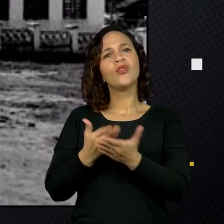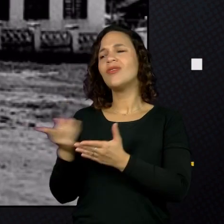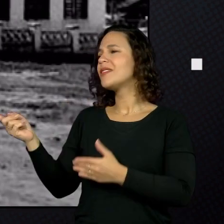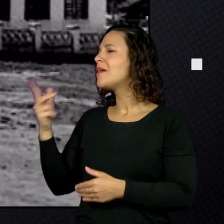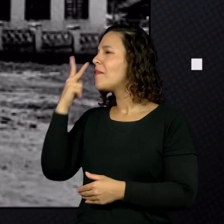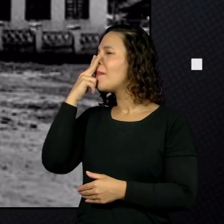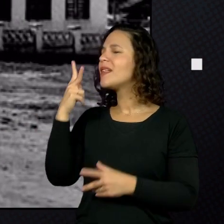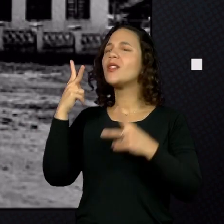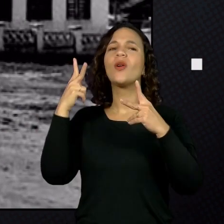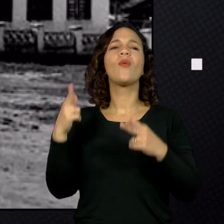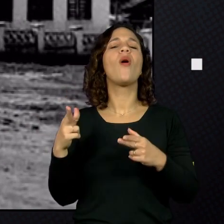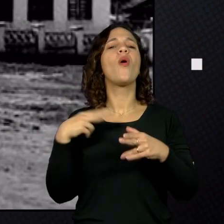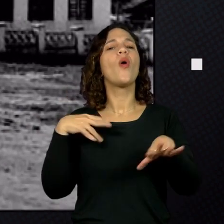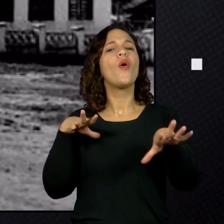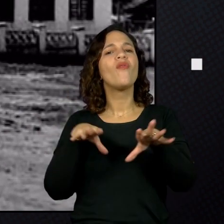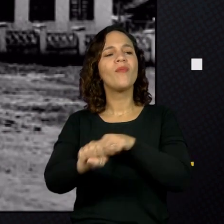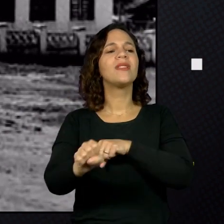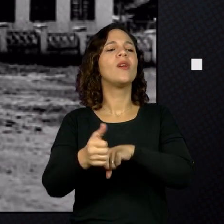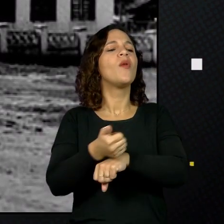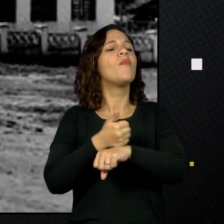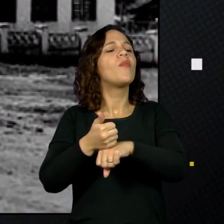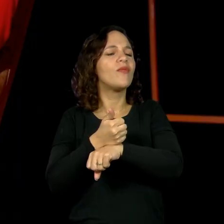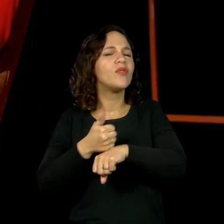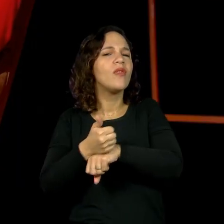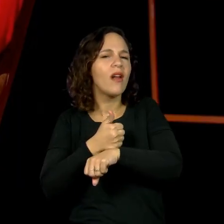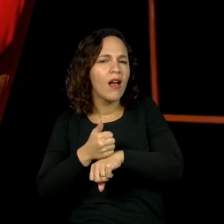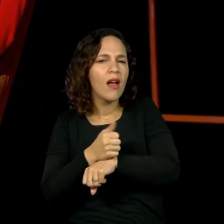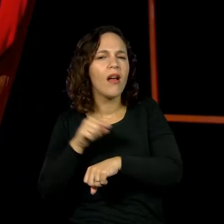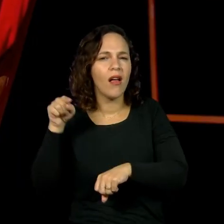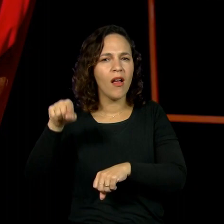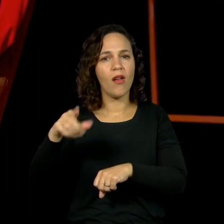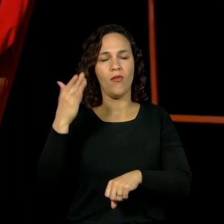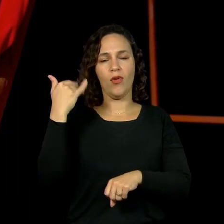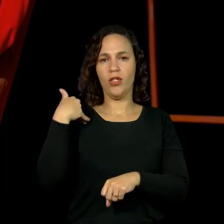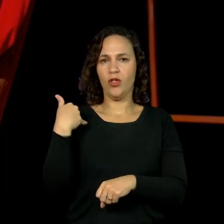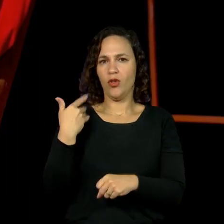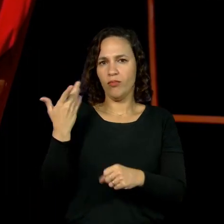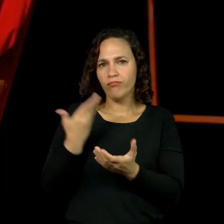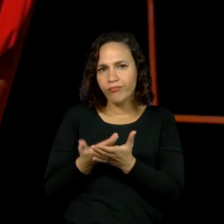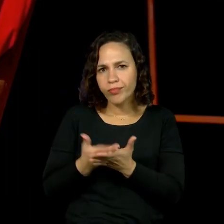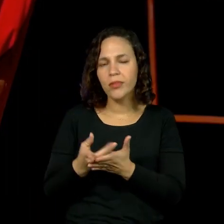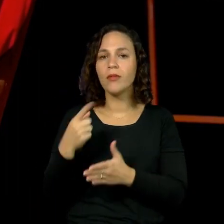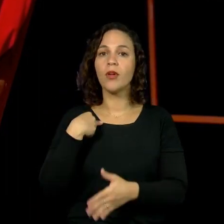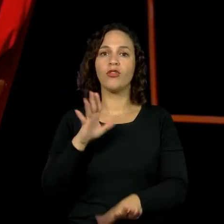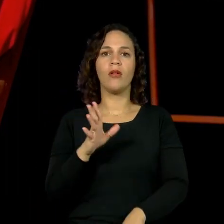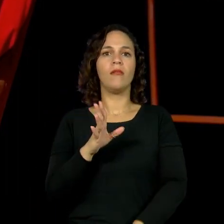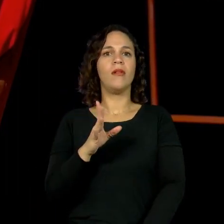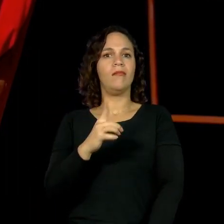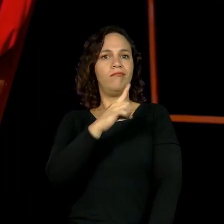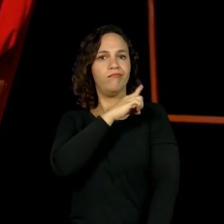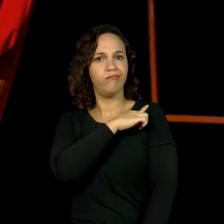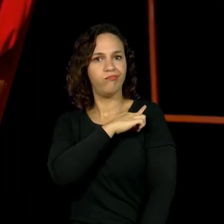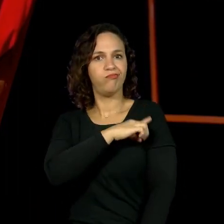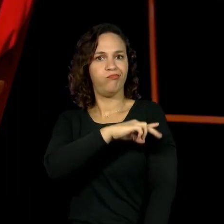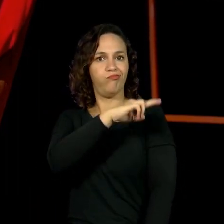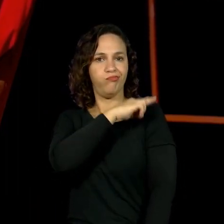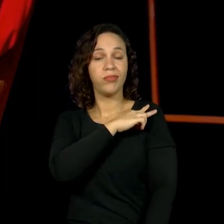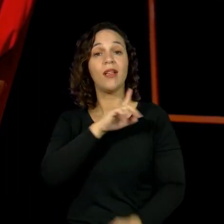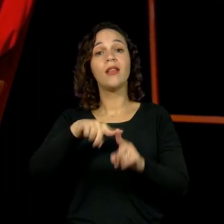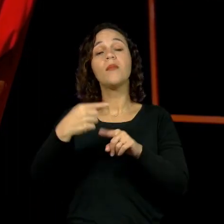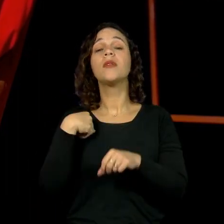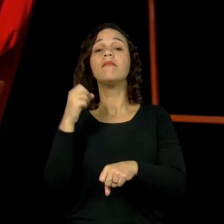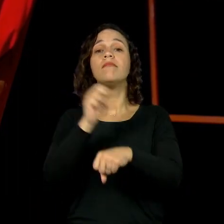né? De formação profissional e tal. Fiz o primeiro ano, segundo ano, mas depois passei a trabalhar na